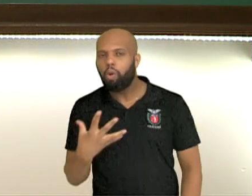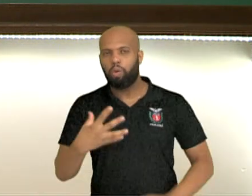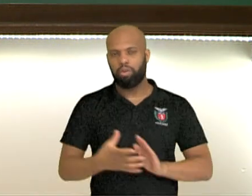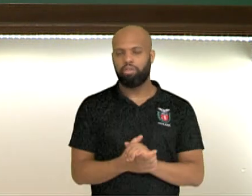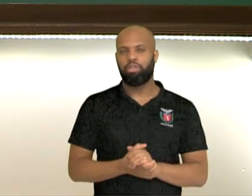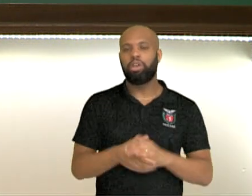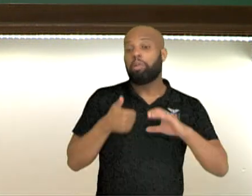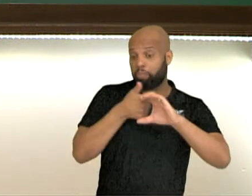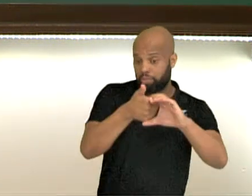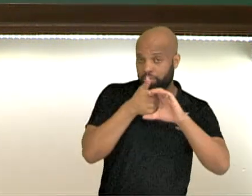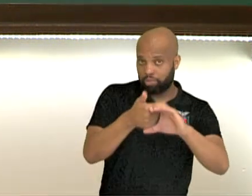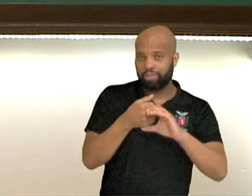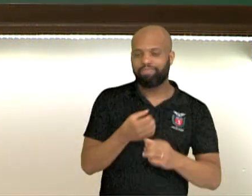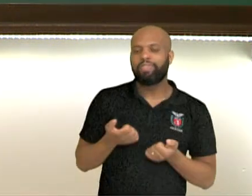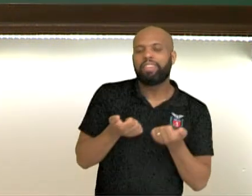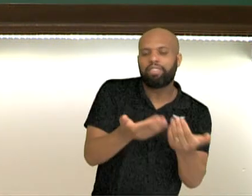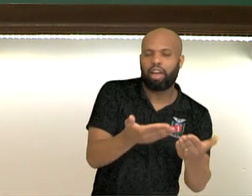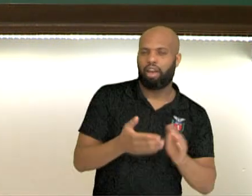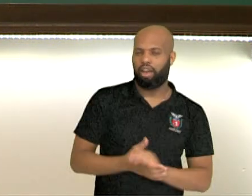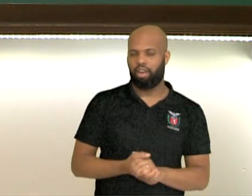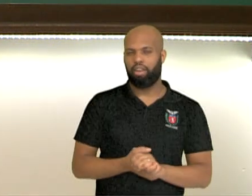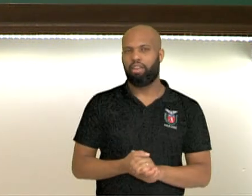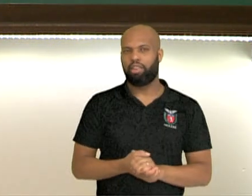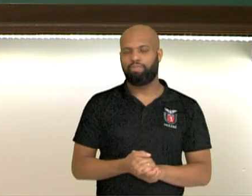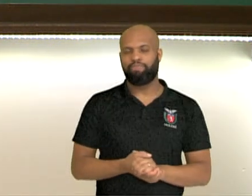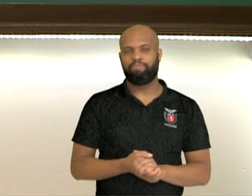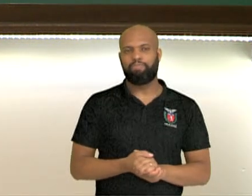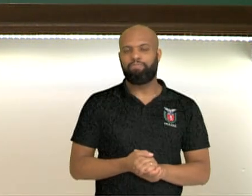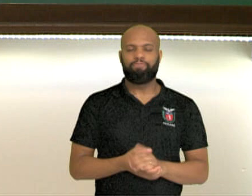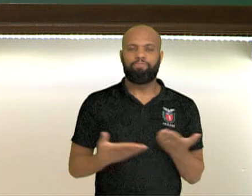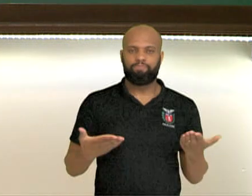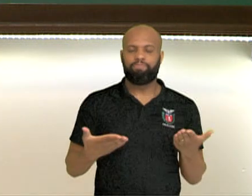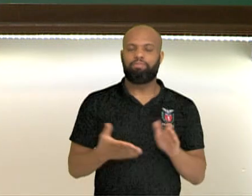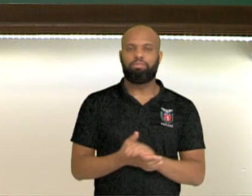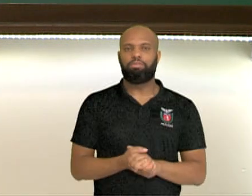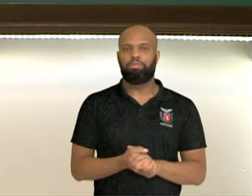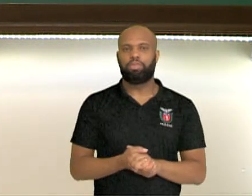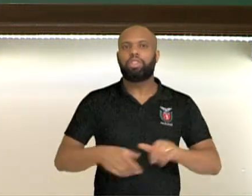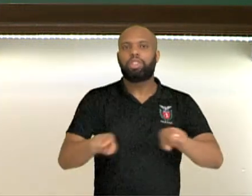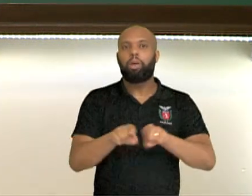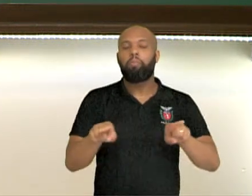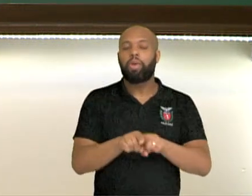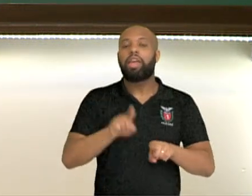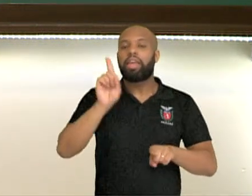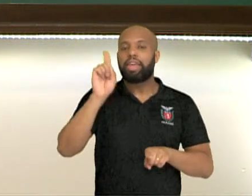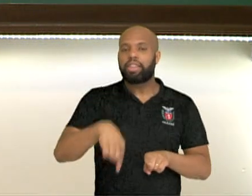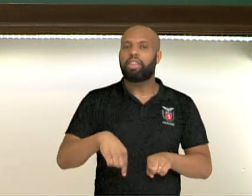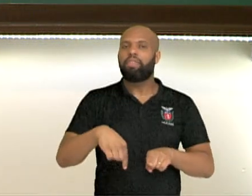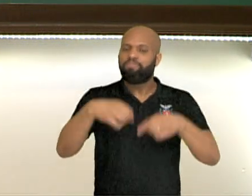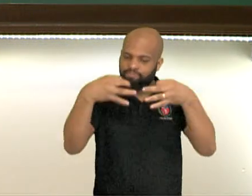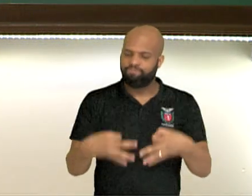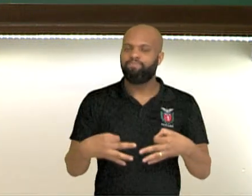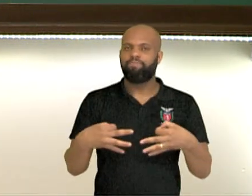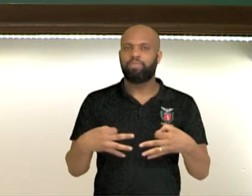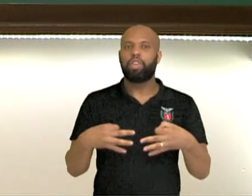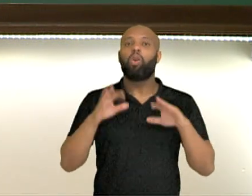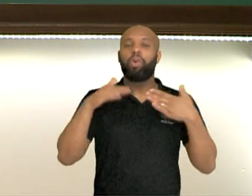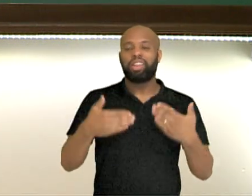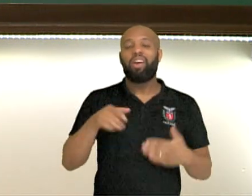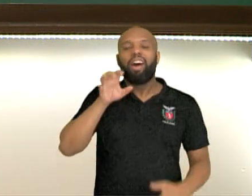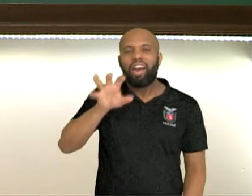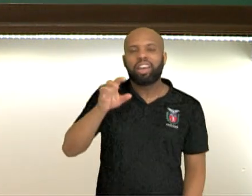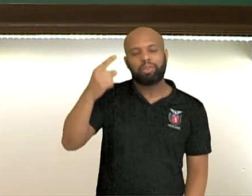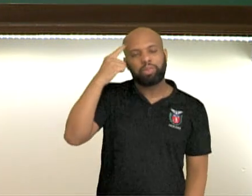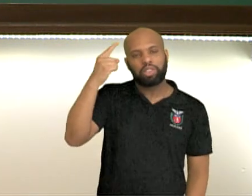bondade, de doação, né, de legitimidade, as ideias,